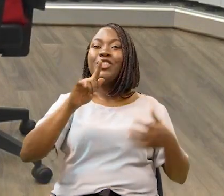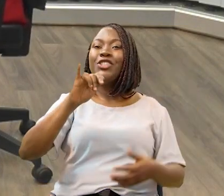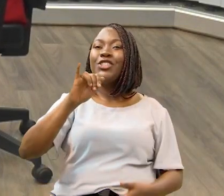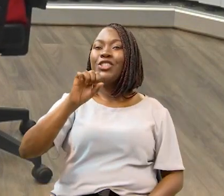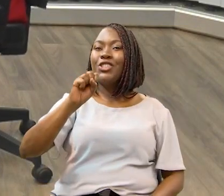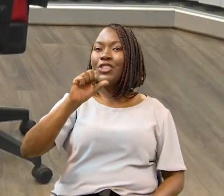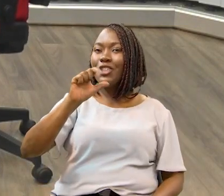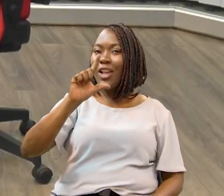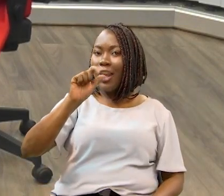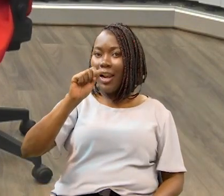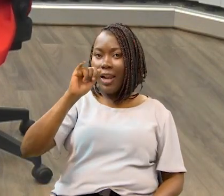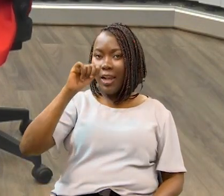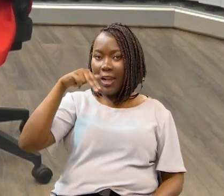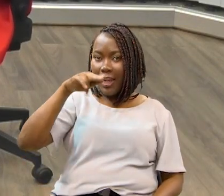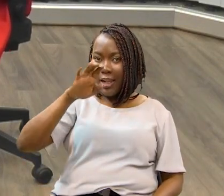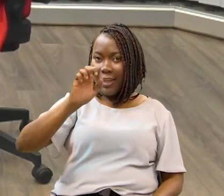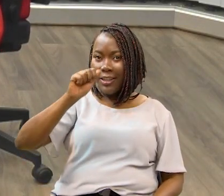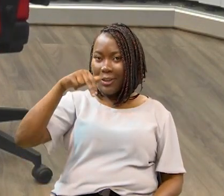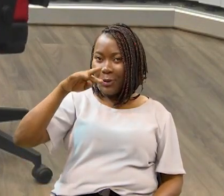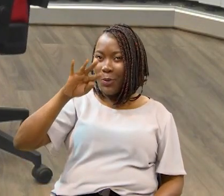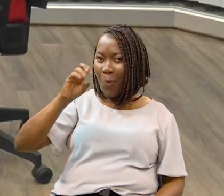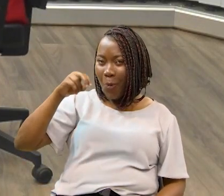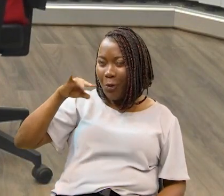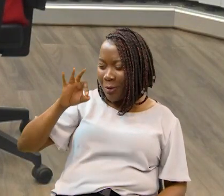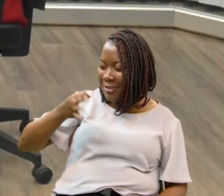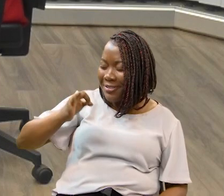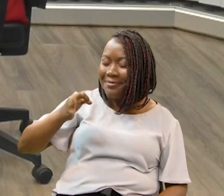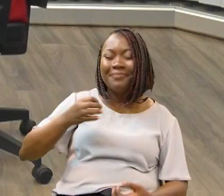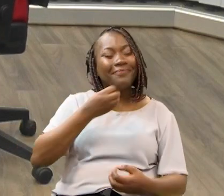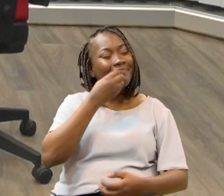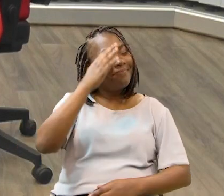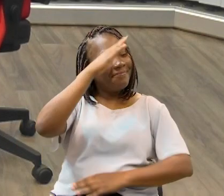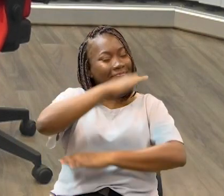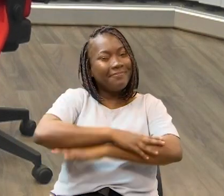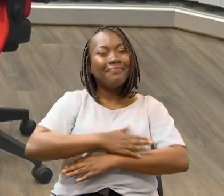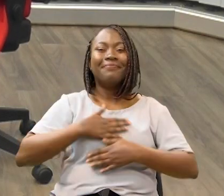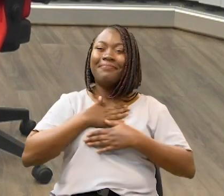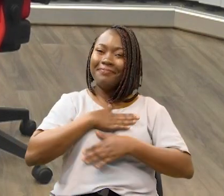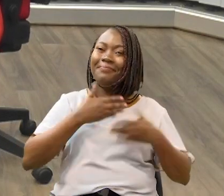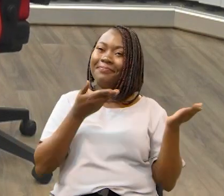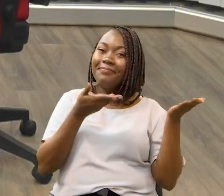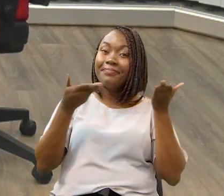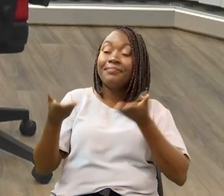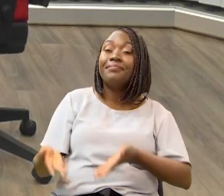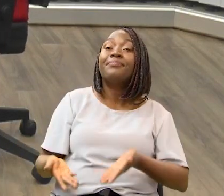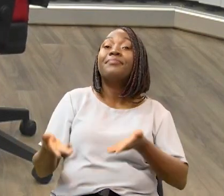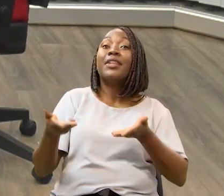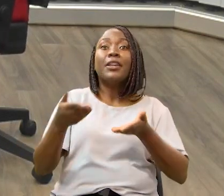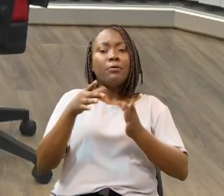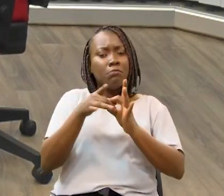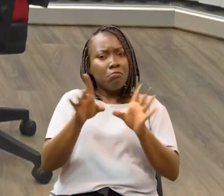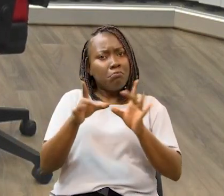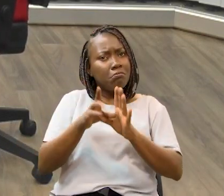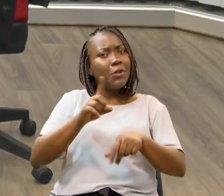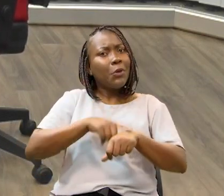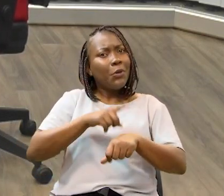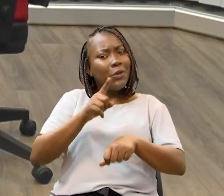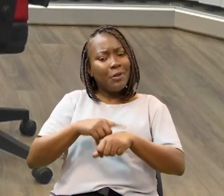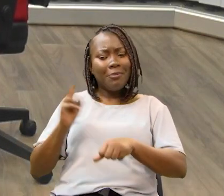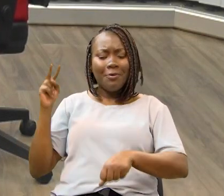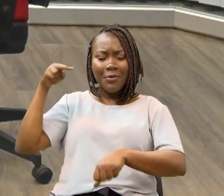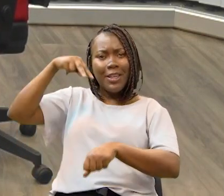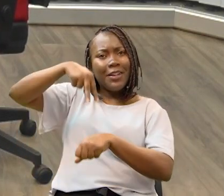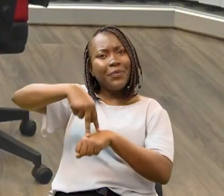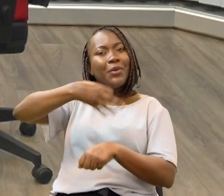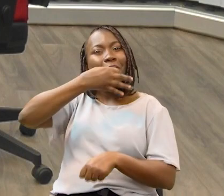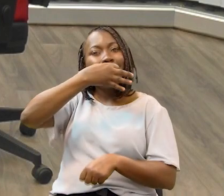Antônia. É isso seu nome? Isso mesmo. Boa tarde, Boa seja tarde, bem-vinda. Obrigada, viu, por disponibilizar do seu tempo para vir aqui participar do